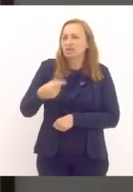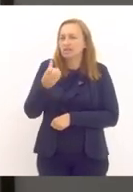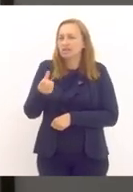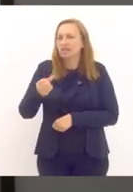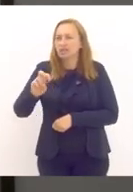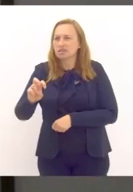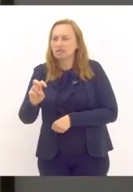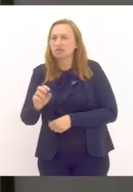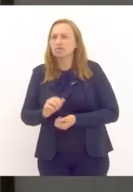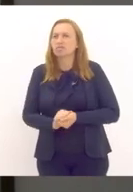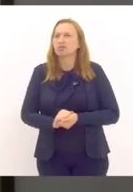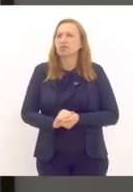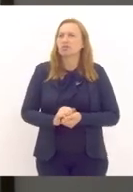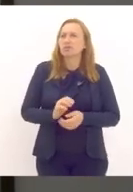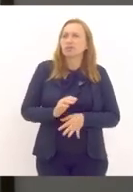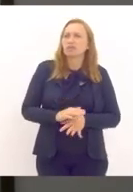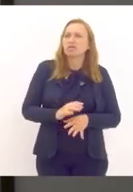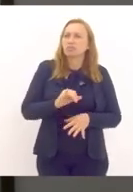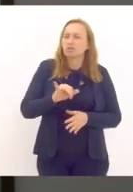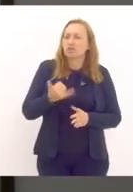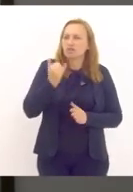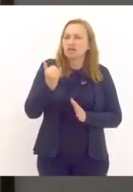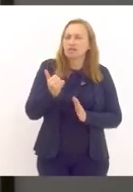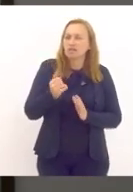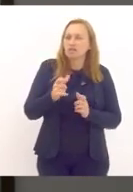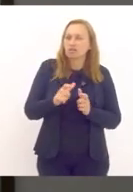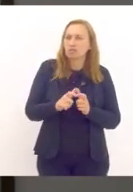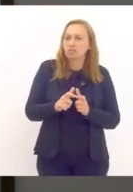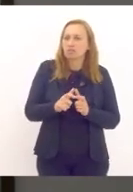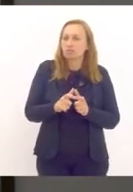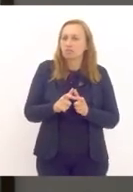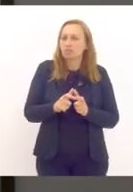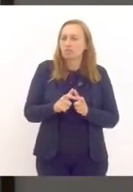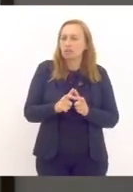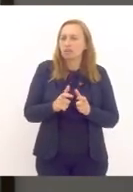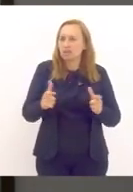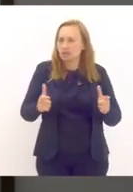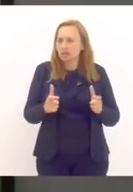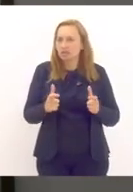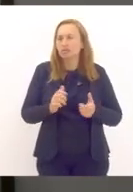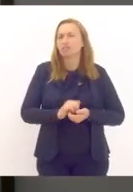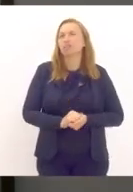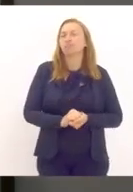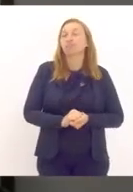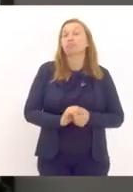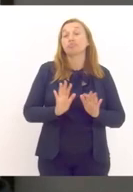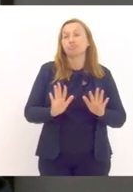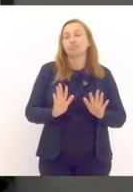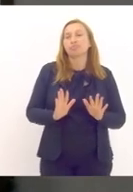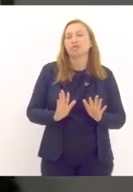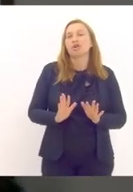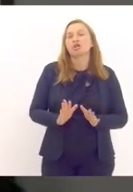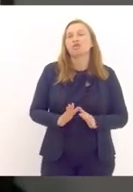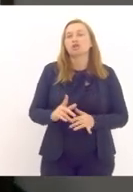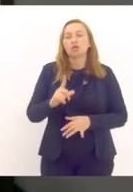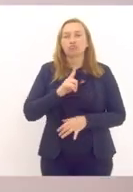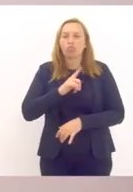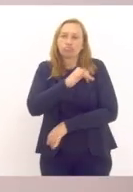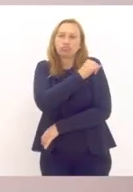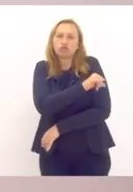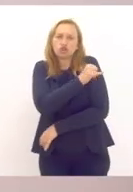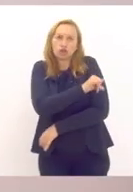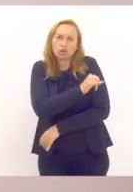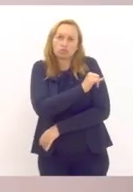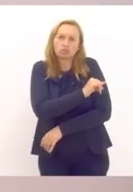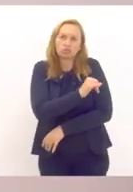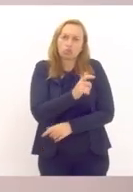aquela esperada quando fizemos a LOA de 2022. Ou seja, se por um lado eu tenho no Rio de Janeiro